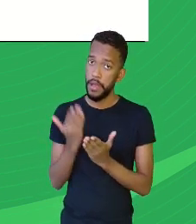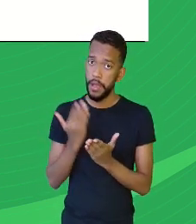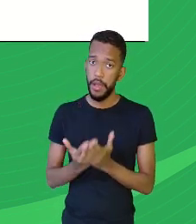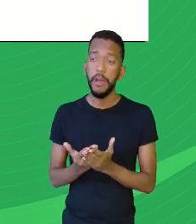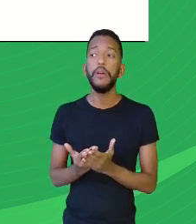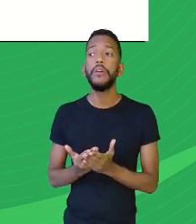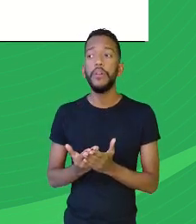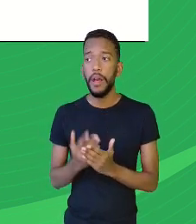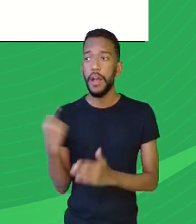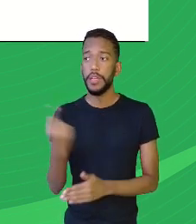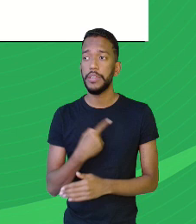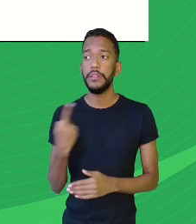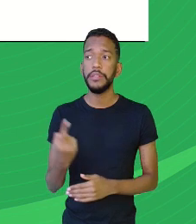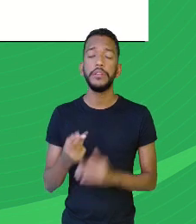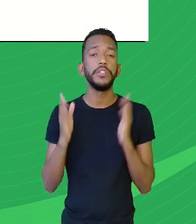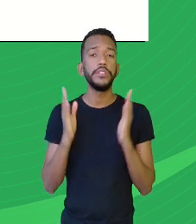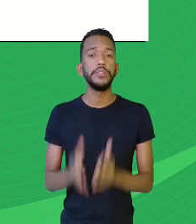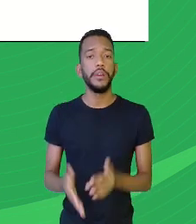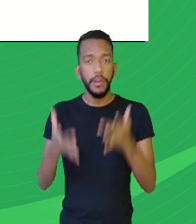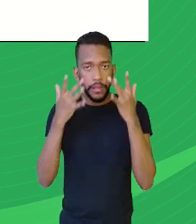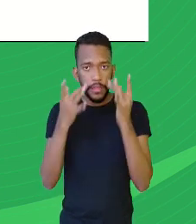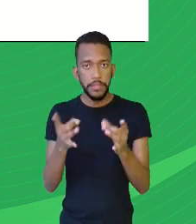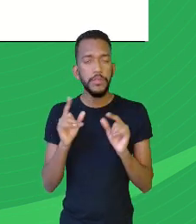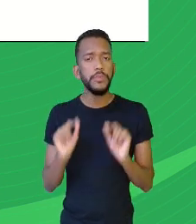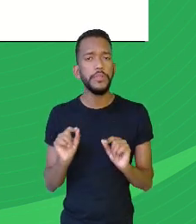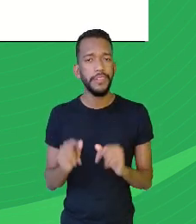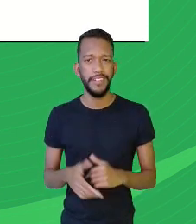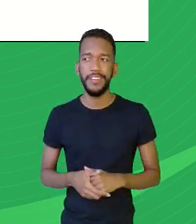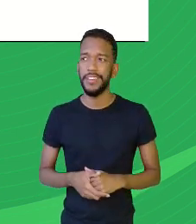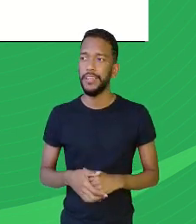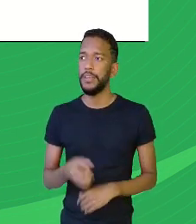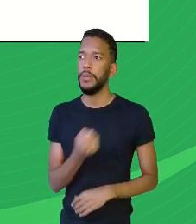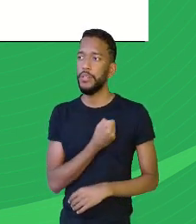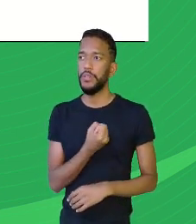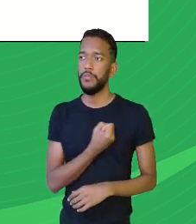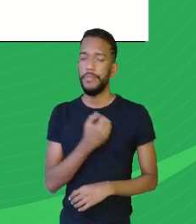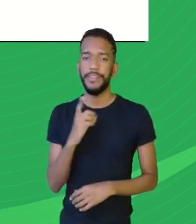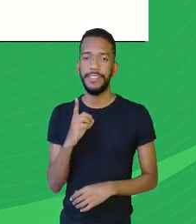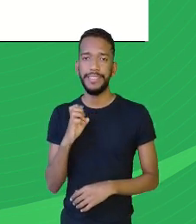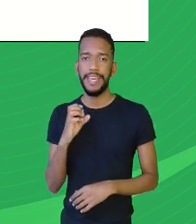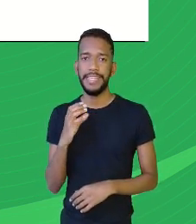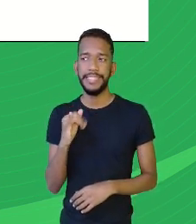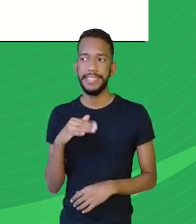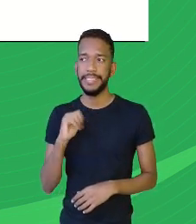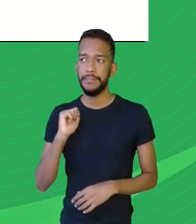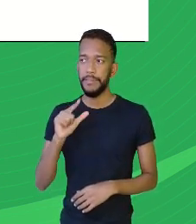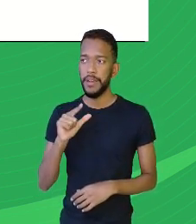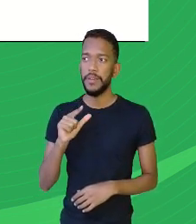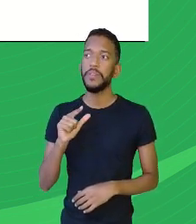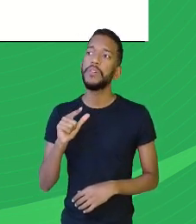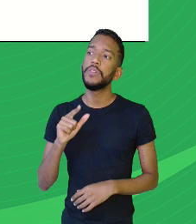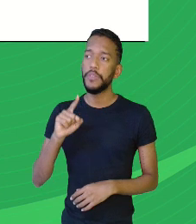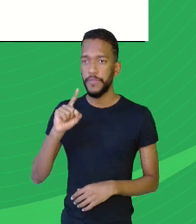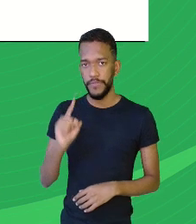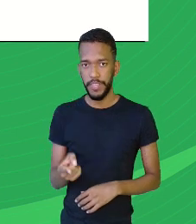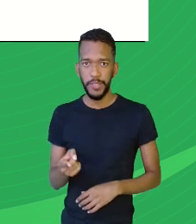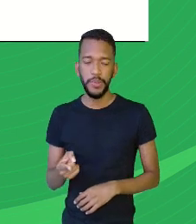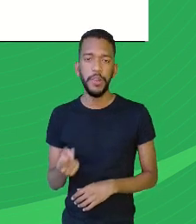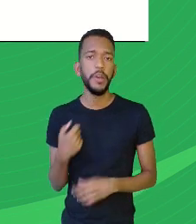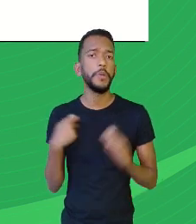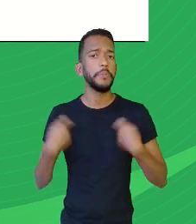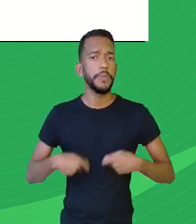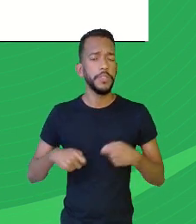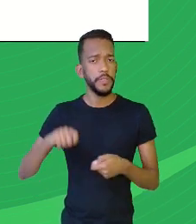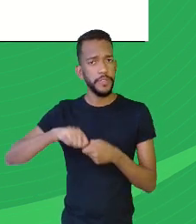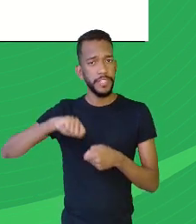aula, a gente já se ligou que números decimais, vírgula. E o que é que eu preciso fazer na